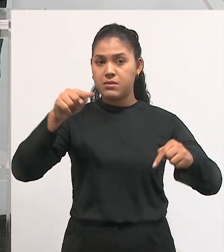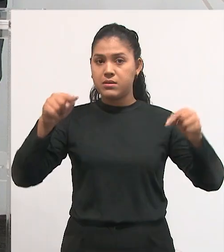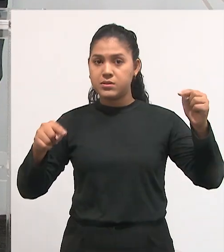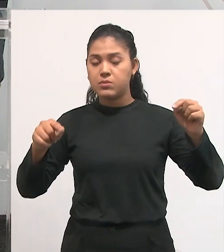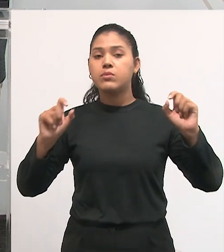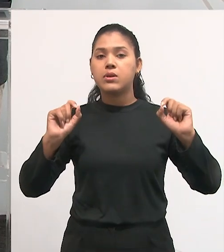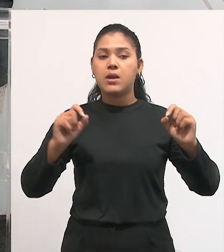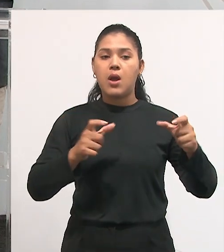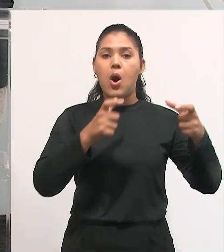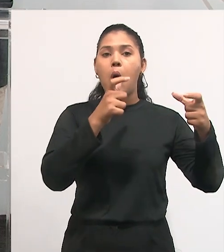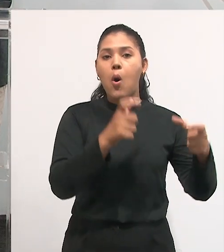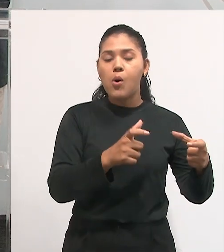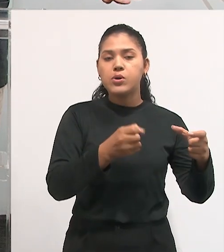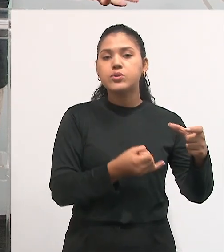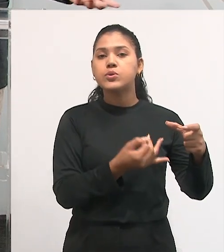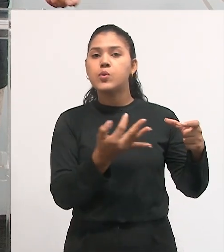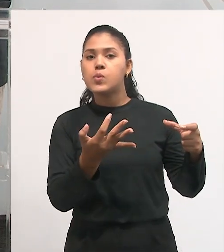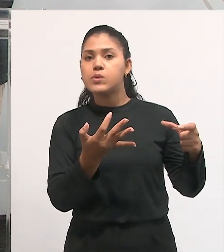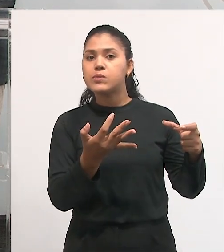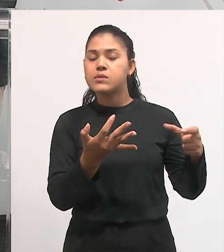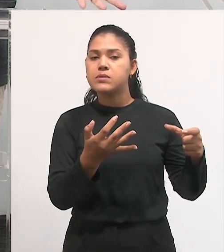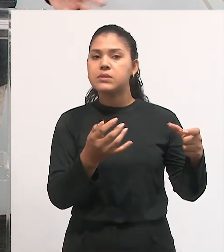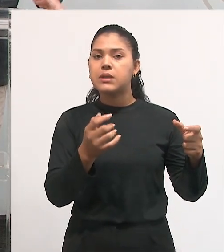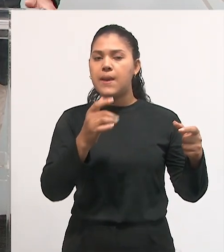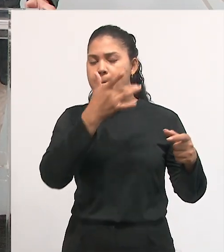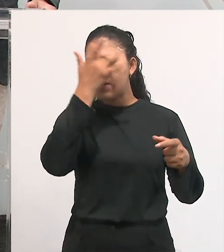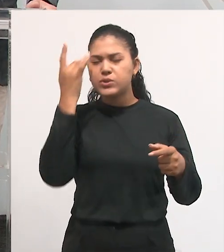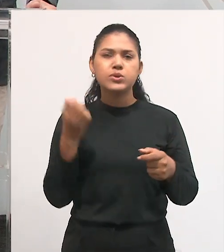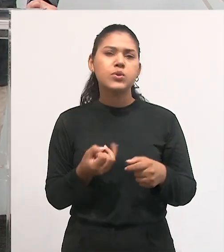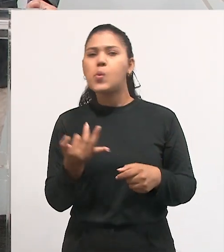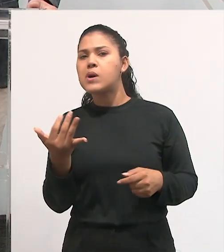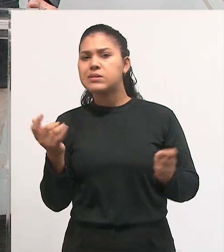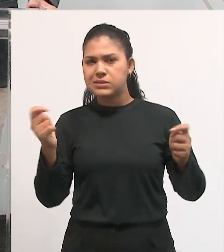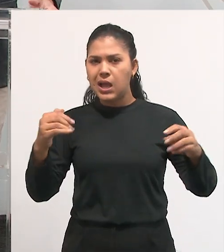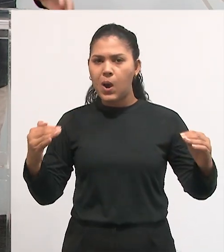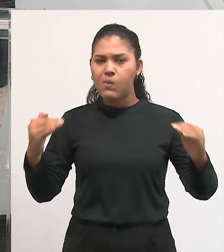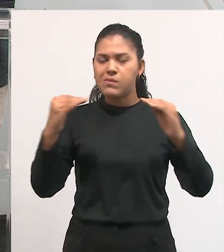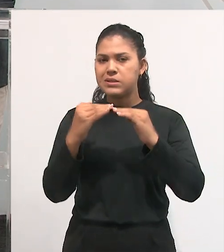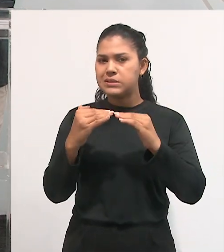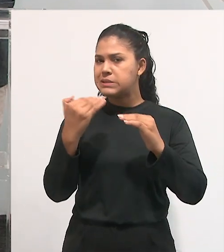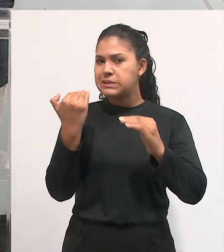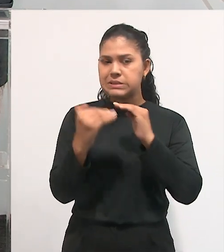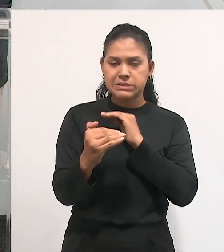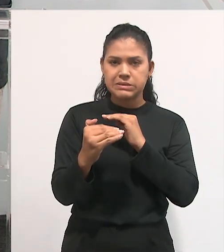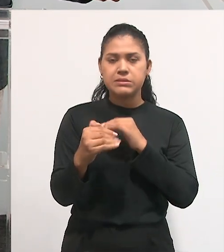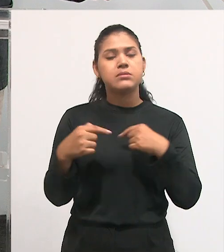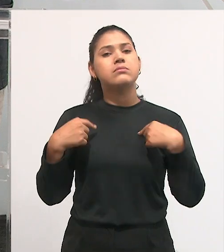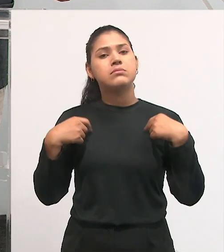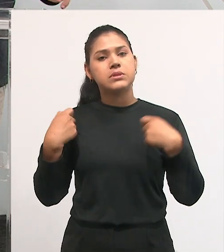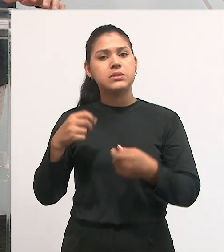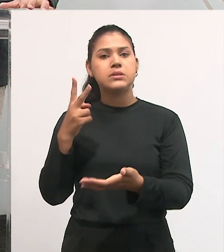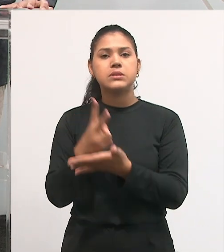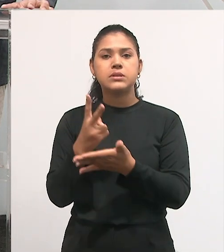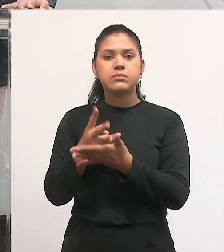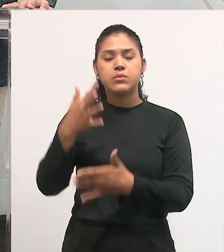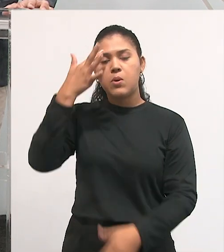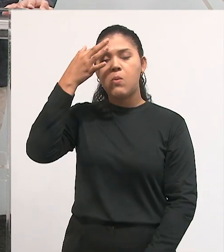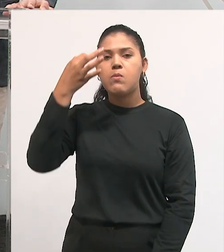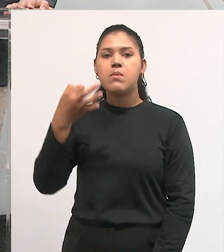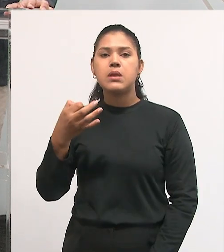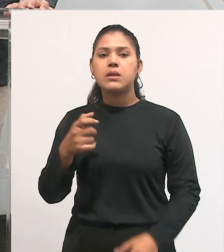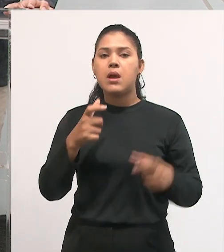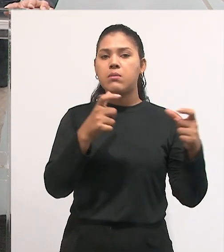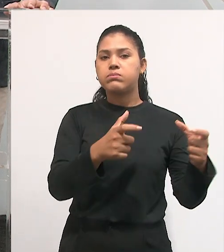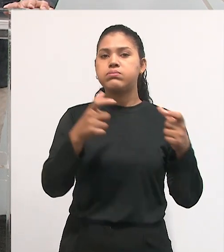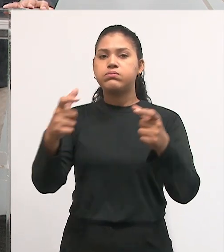à outra. Não posso ter 10 estúdios aqui, né, com 6, 7 pessoas trabalhando. Eu teria que ter um número maior da minha